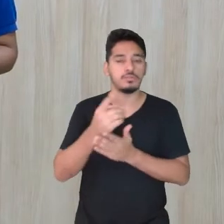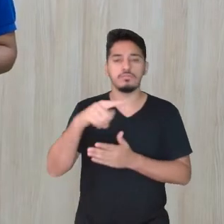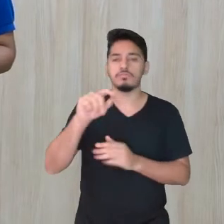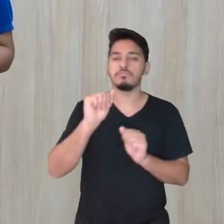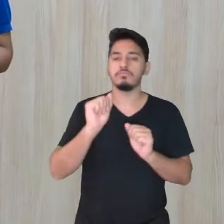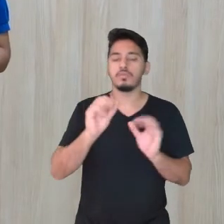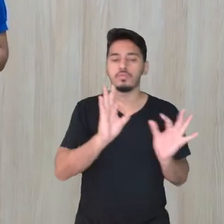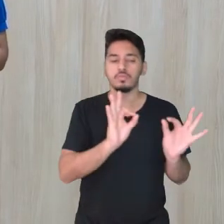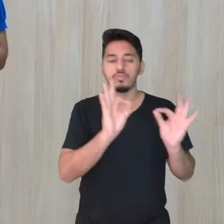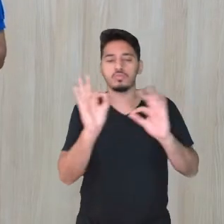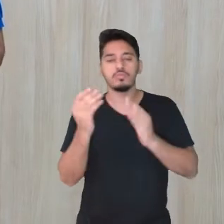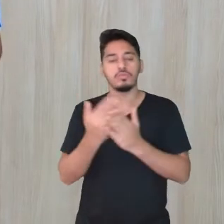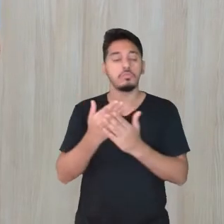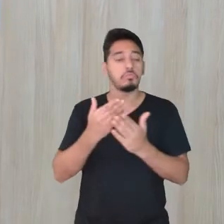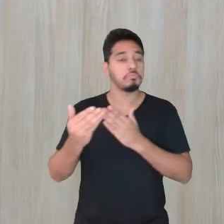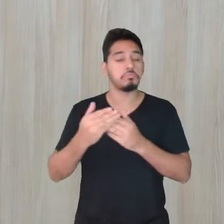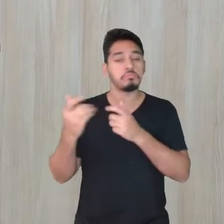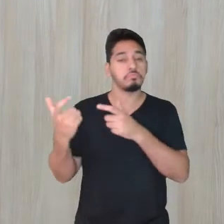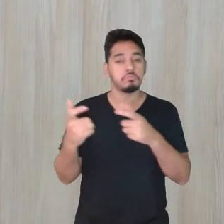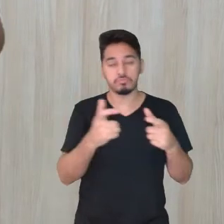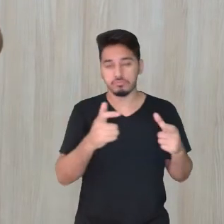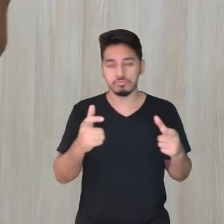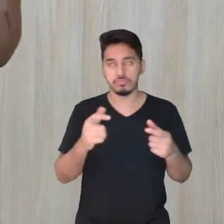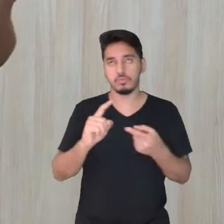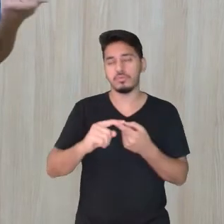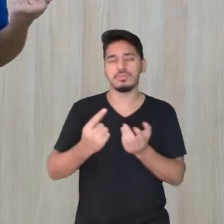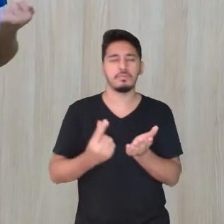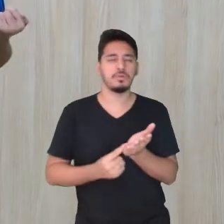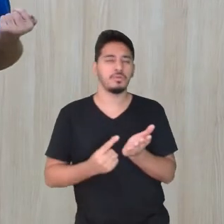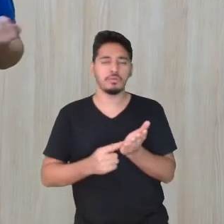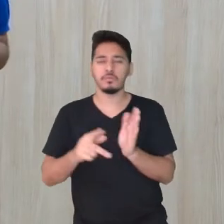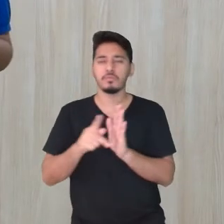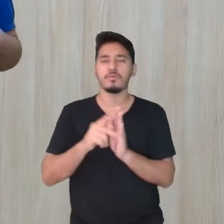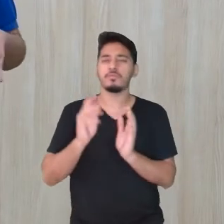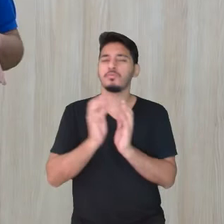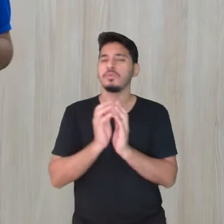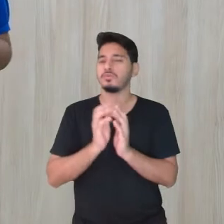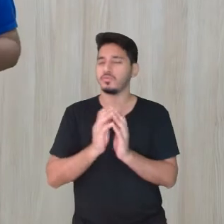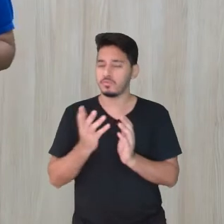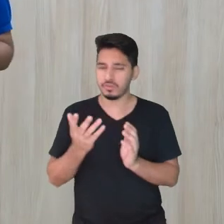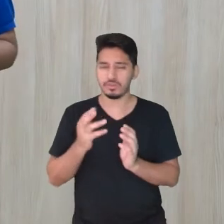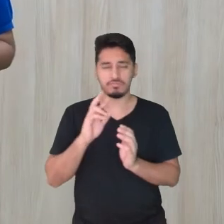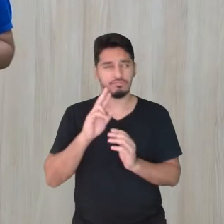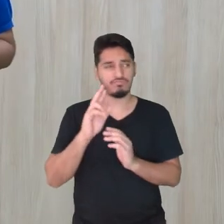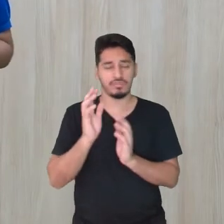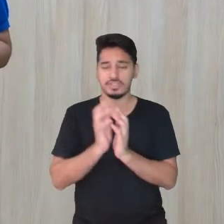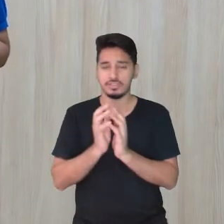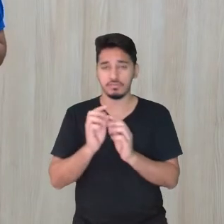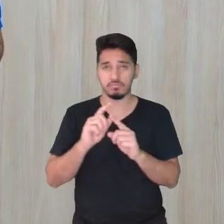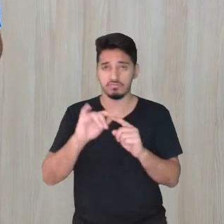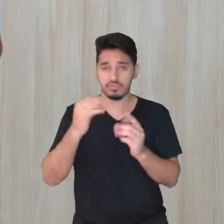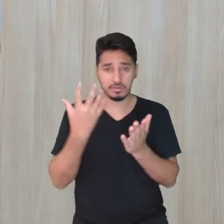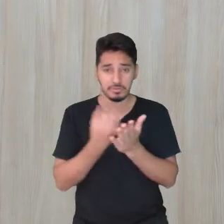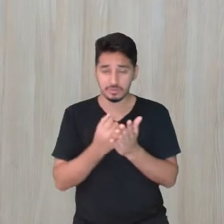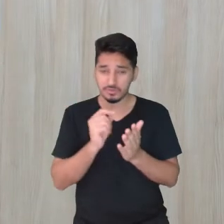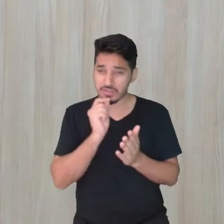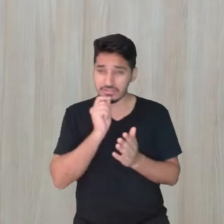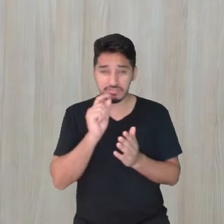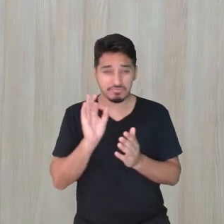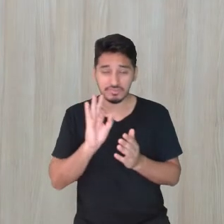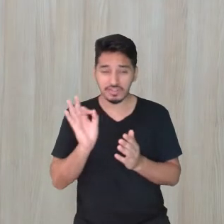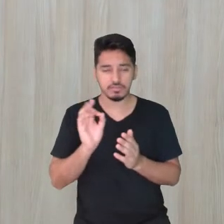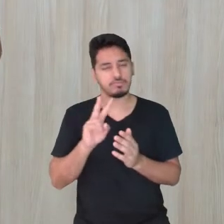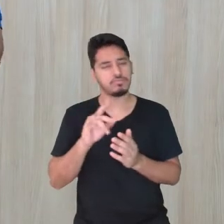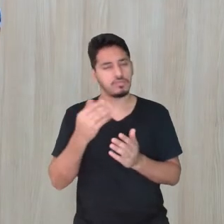pode assistir essa aula quando e onde quiser. Pelo app do Educa Recife, se você ainda não tem aí o app no seu celular, faz